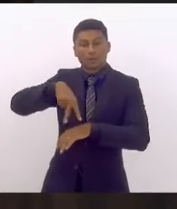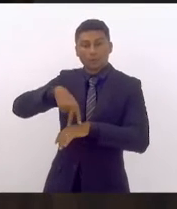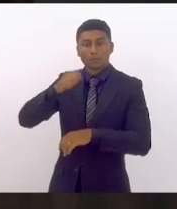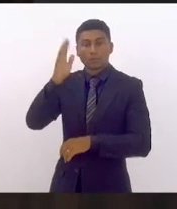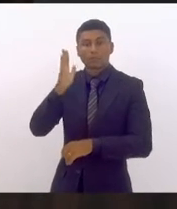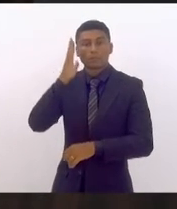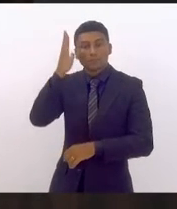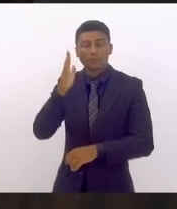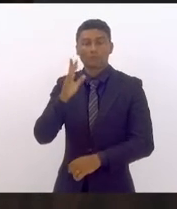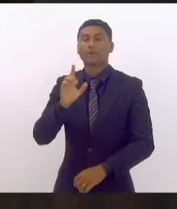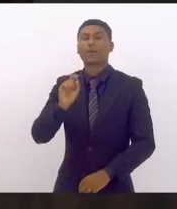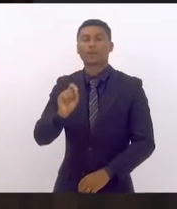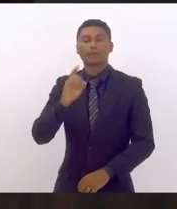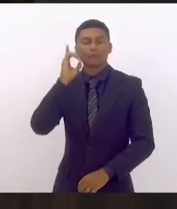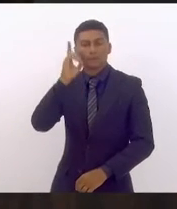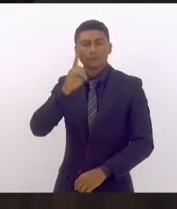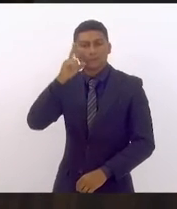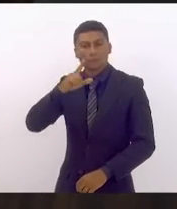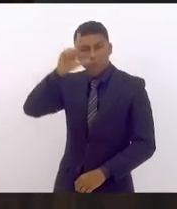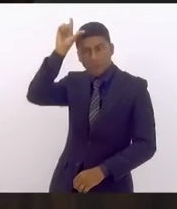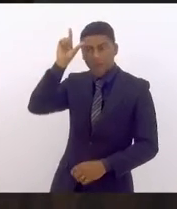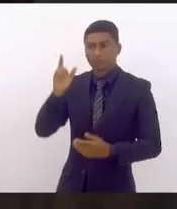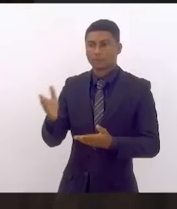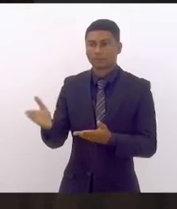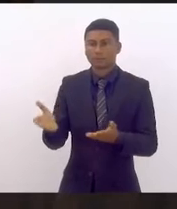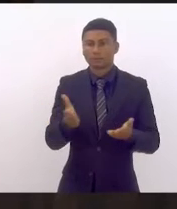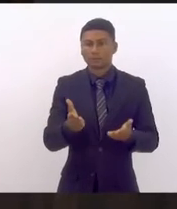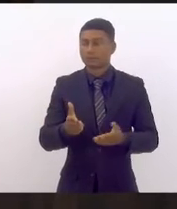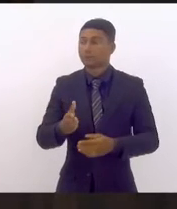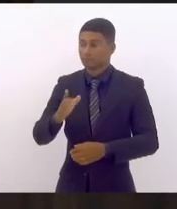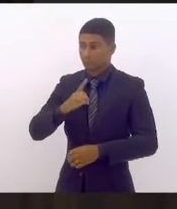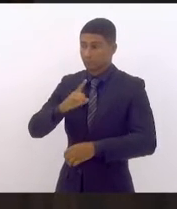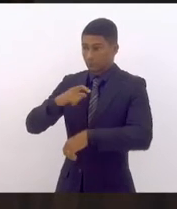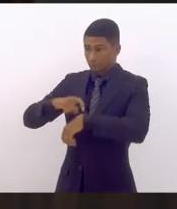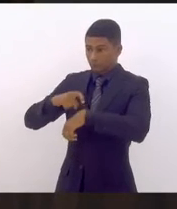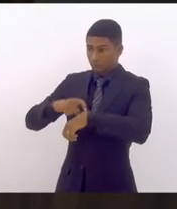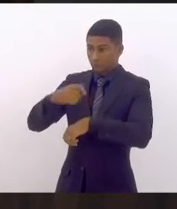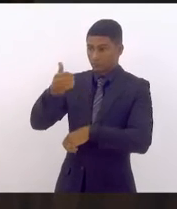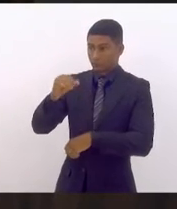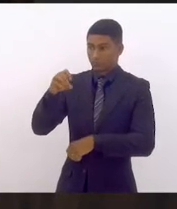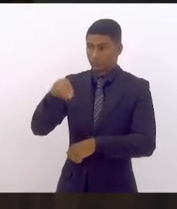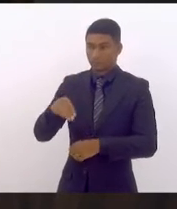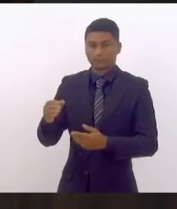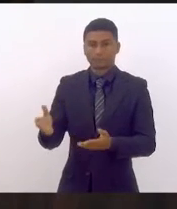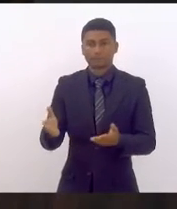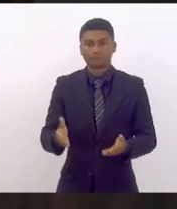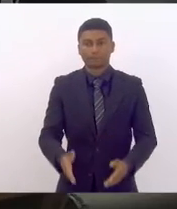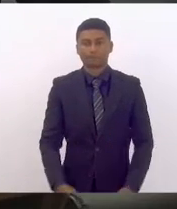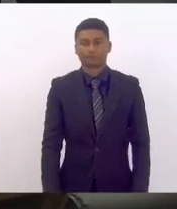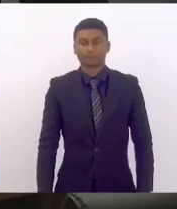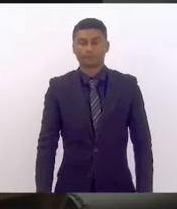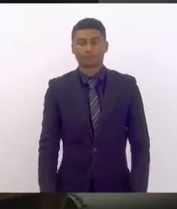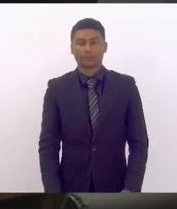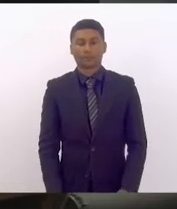escrito sendo Nobre Deputado Luiz Paulo o excelência dispõe de 10 minutos no tempo regimental